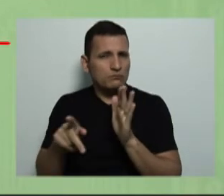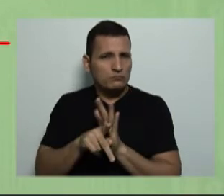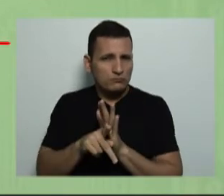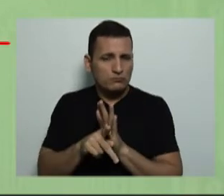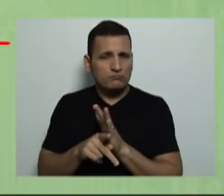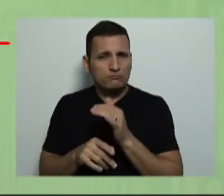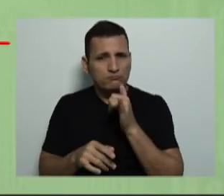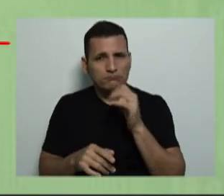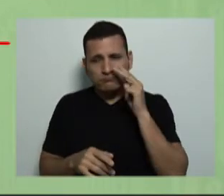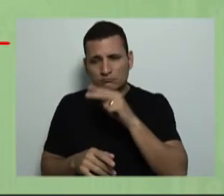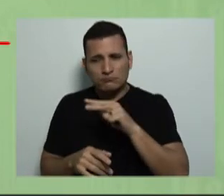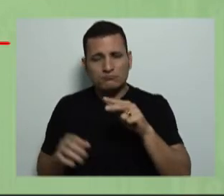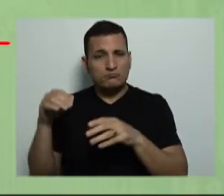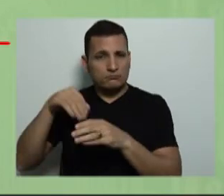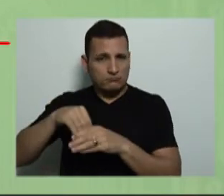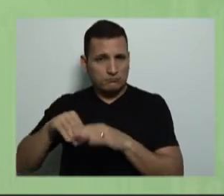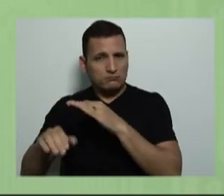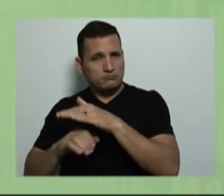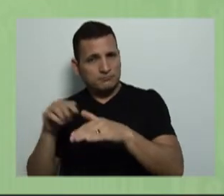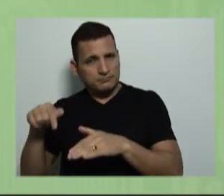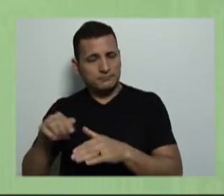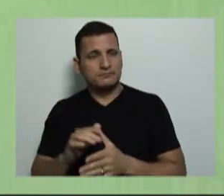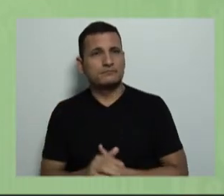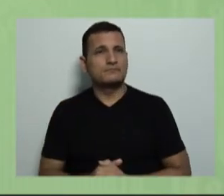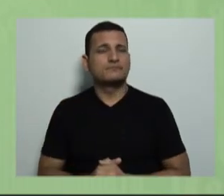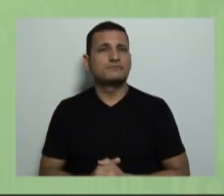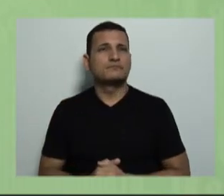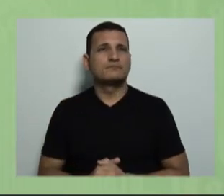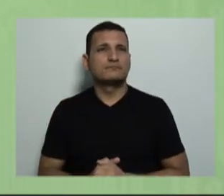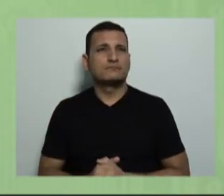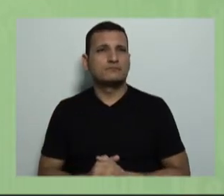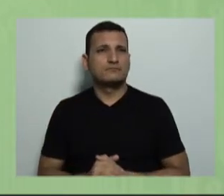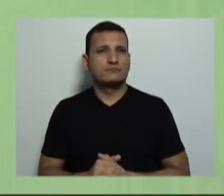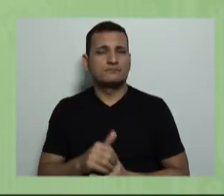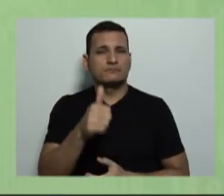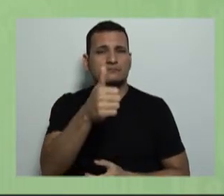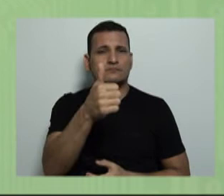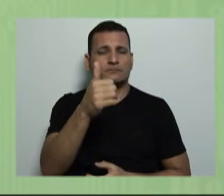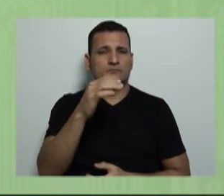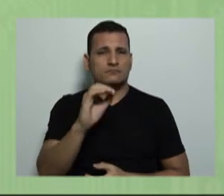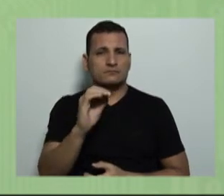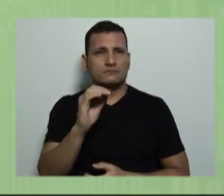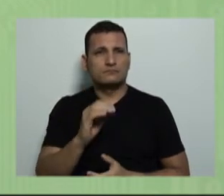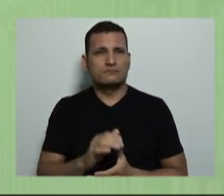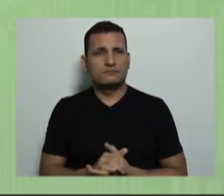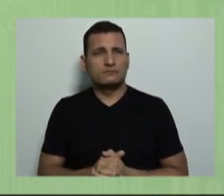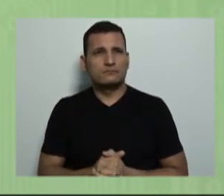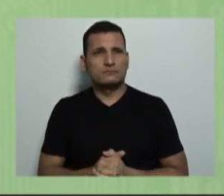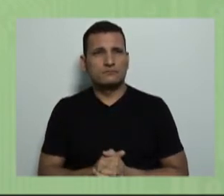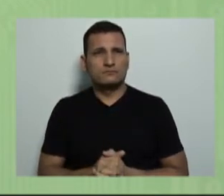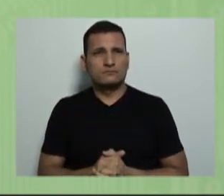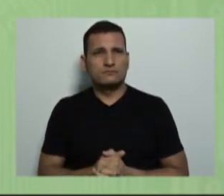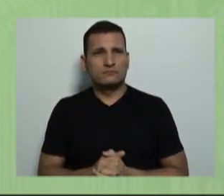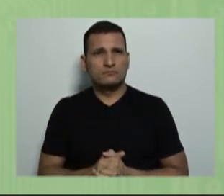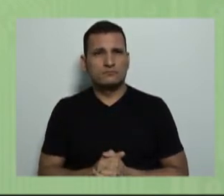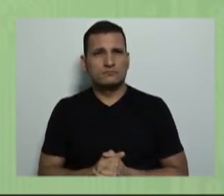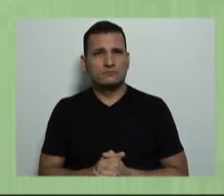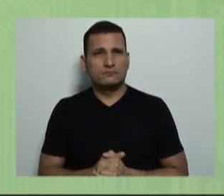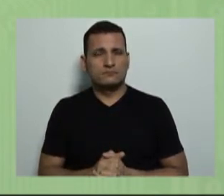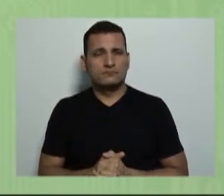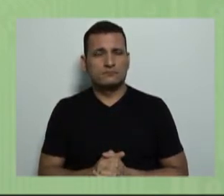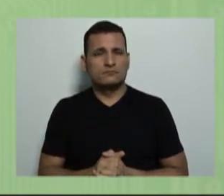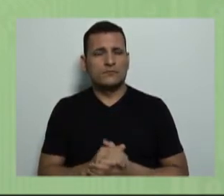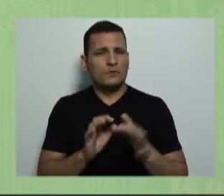tenha contato na unidade concedente. 10. Cumprir com empenho e interesse o plano